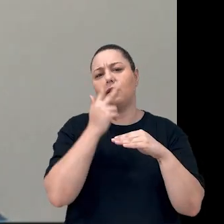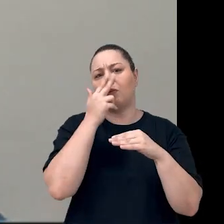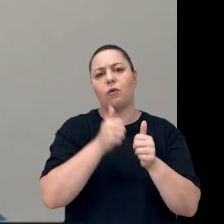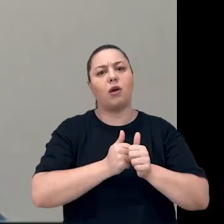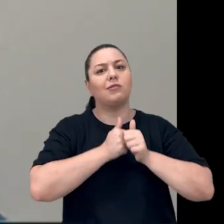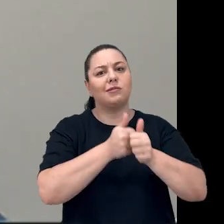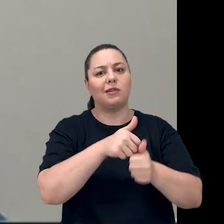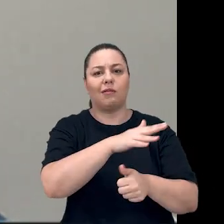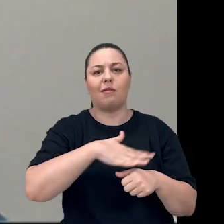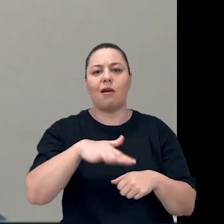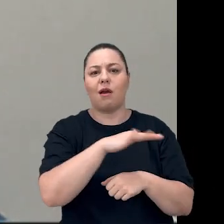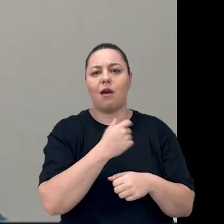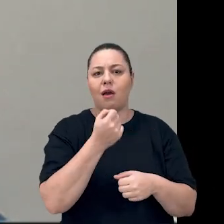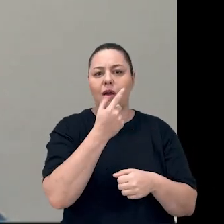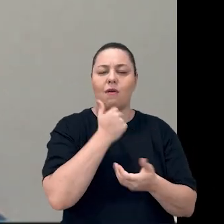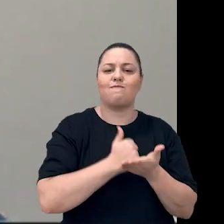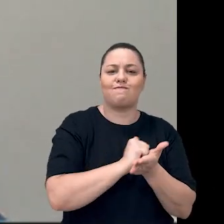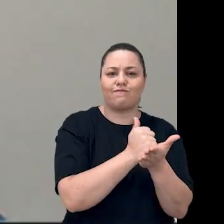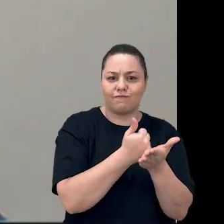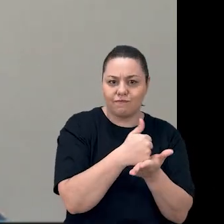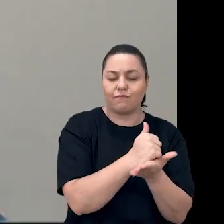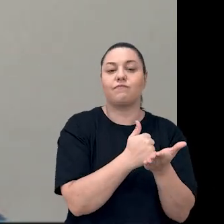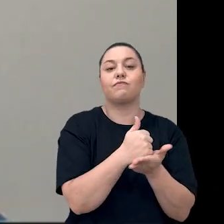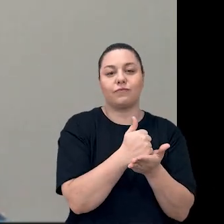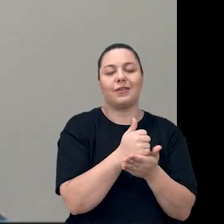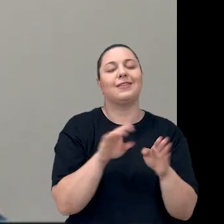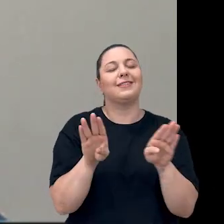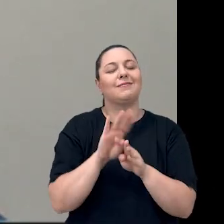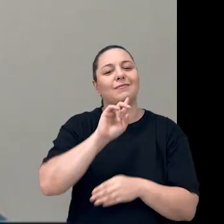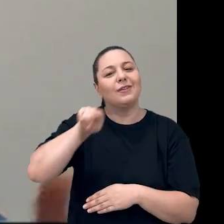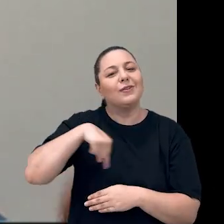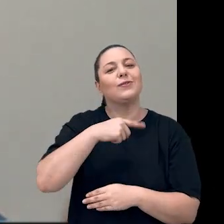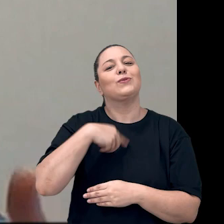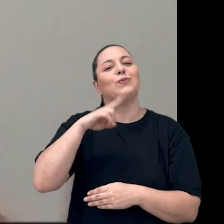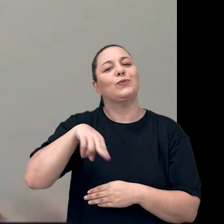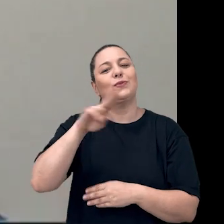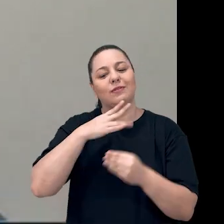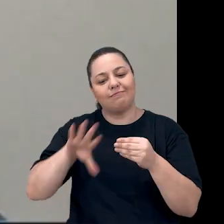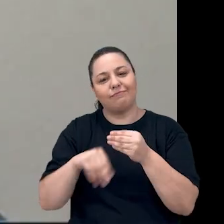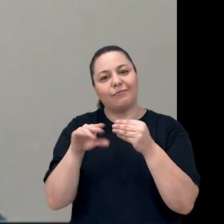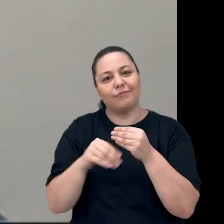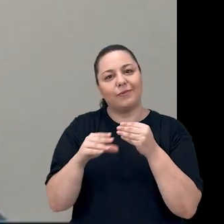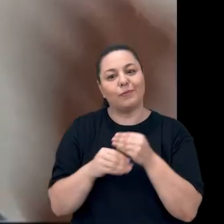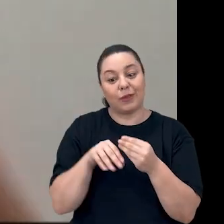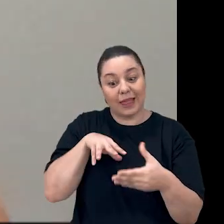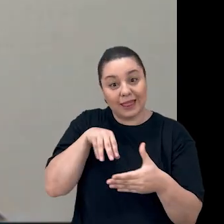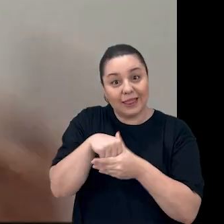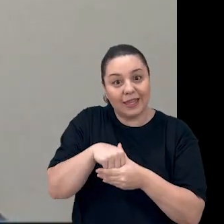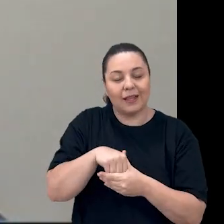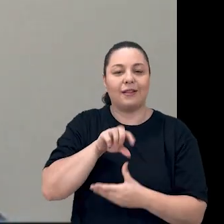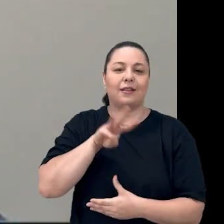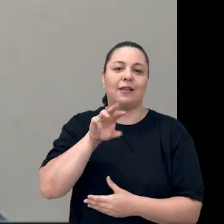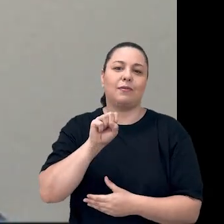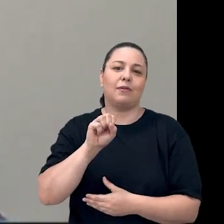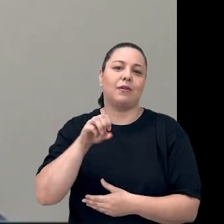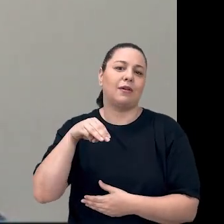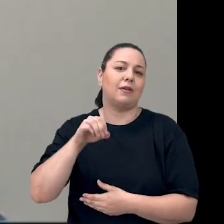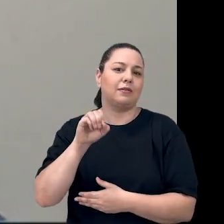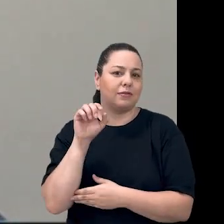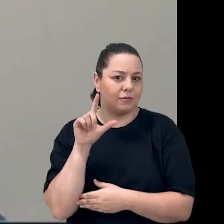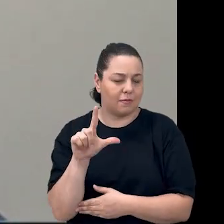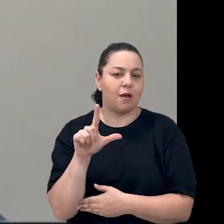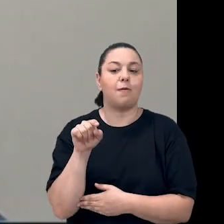produção de comprimidos na indústria farmacêutica. E além disso, a gente utilizou também um pool de proteínas contendo nosso